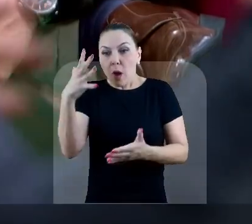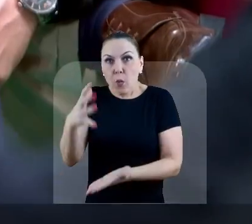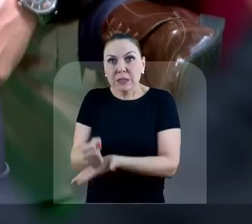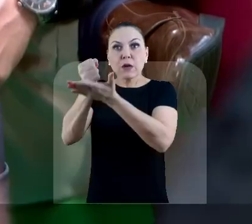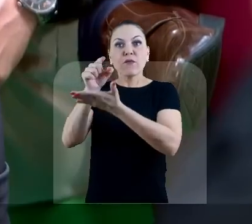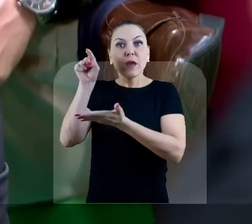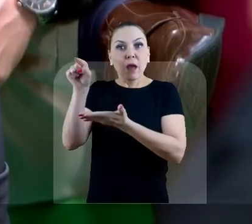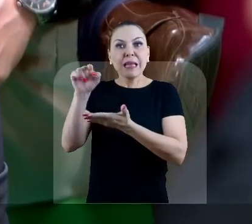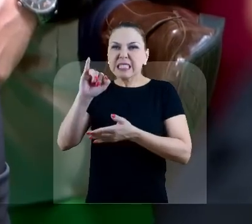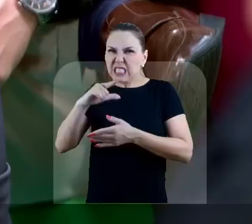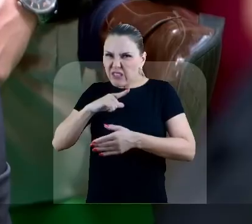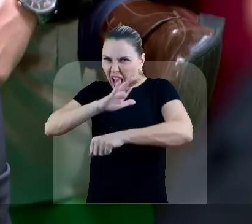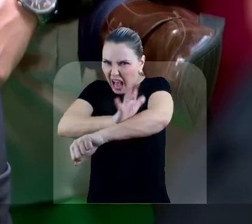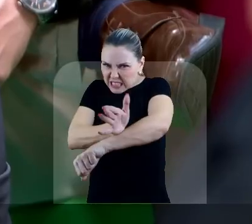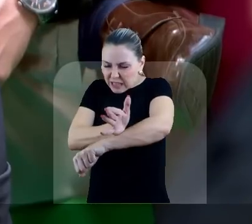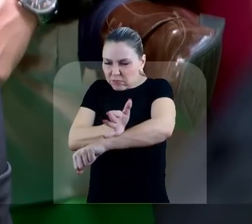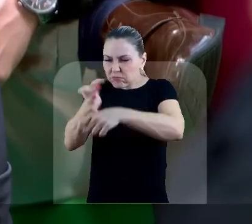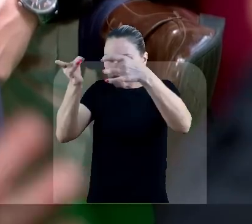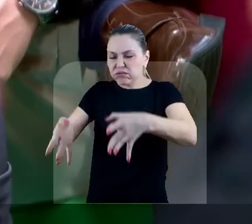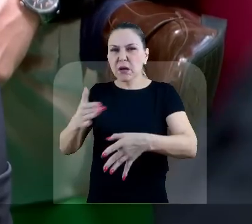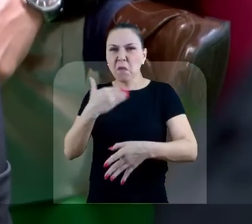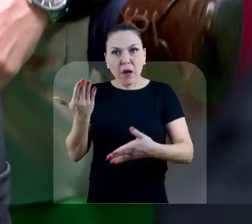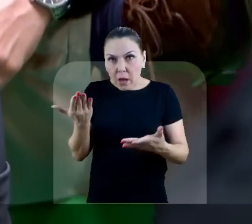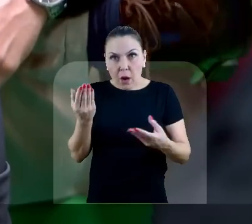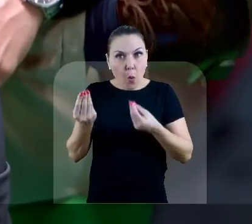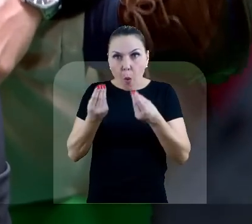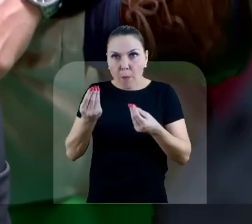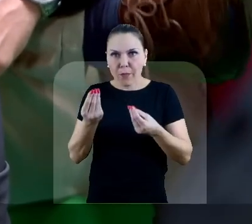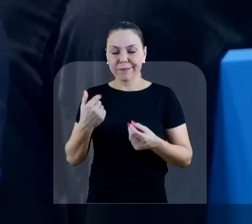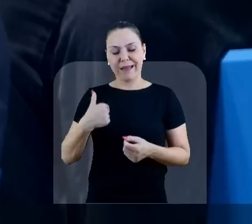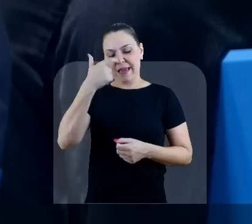fosse racista, deixava ele morrer lá. Ah, o cara não gosta de mulher.